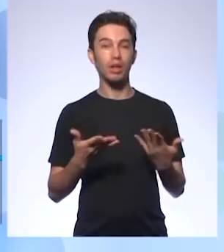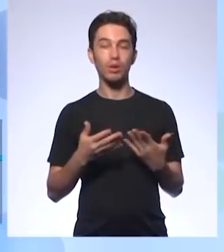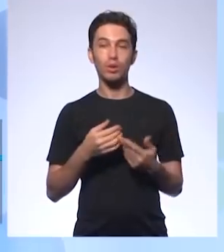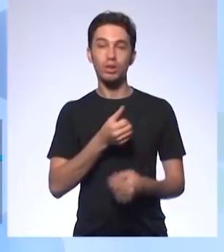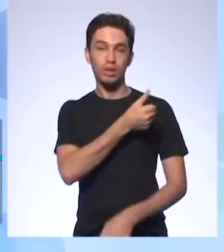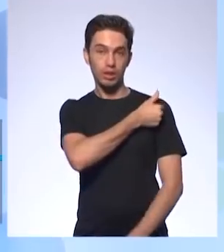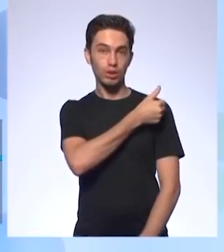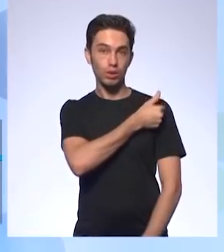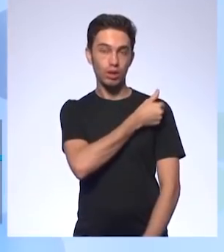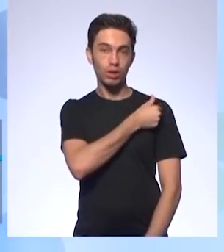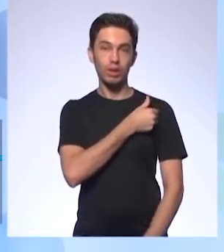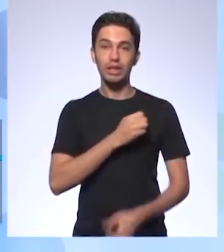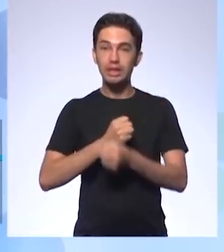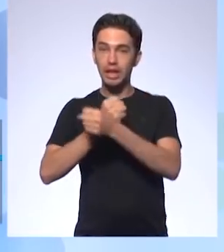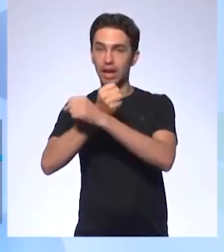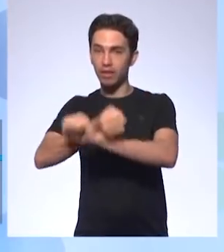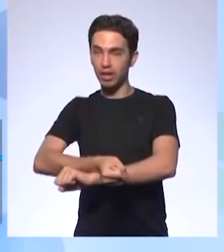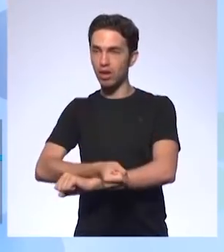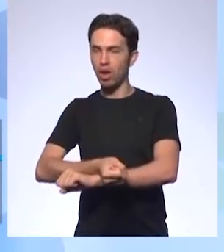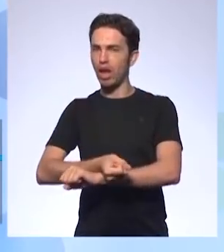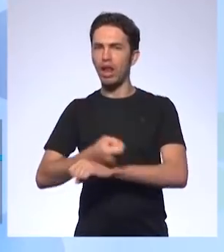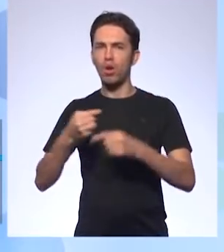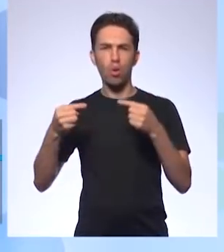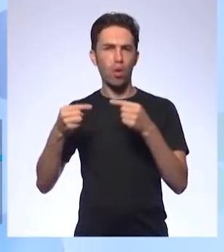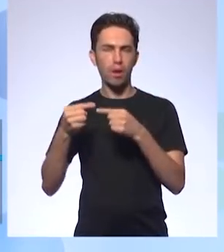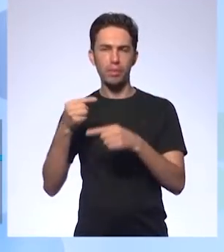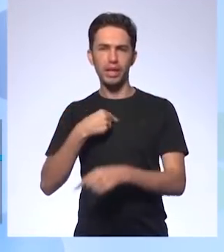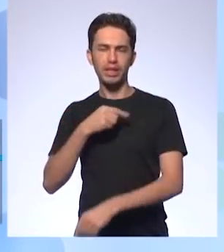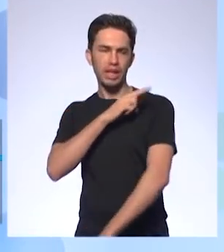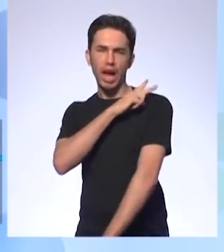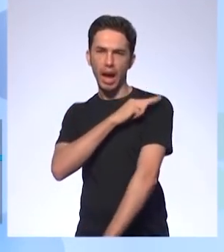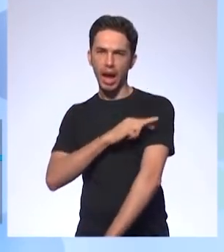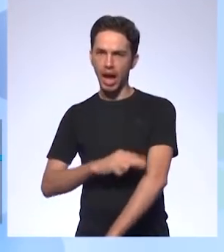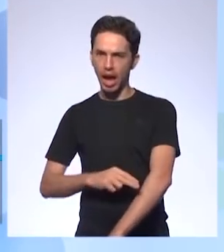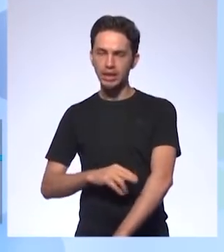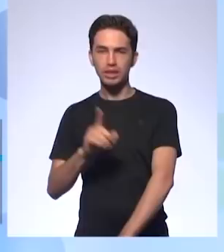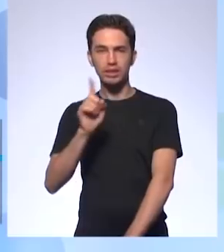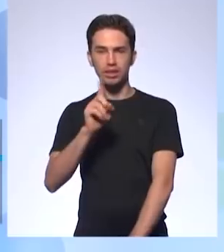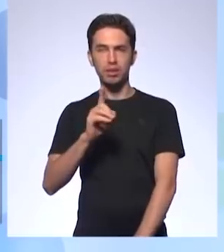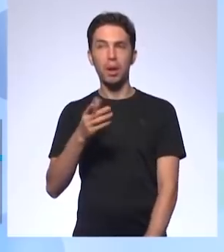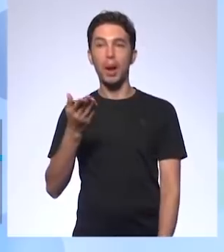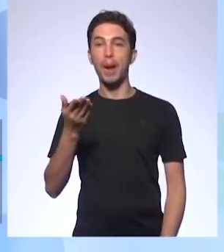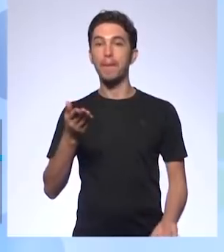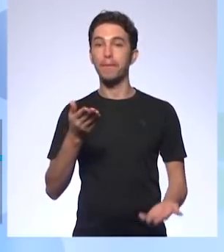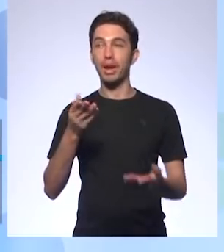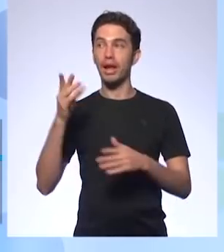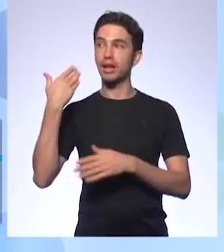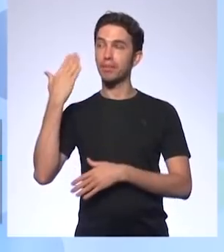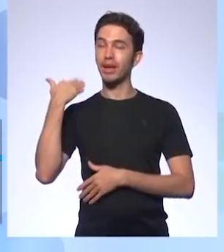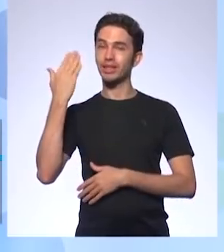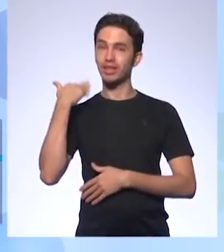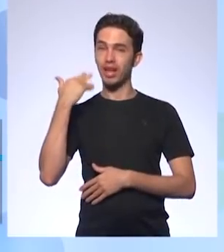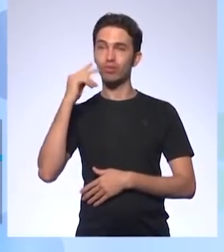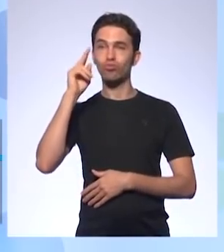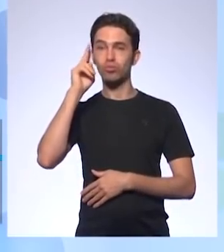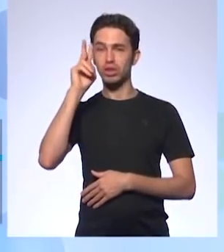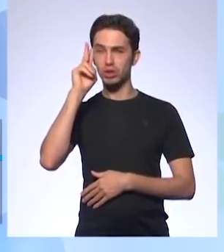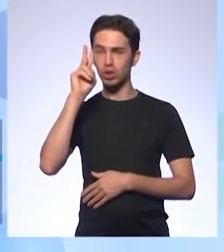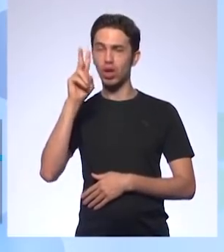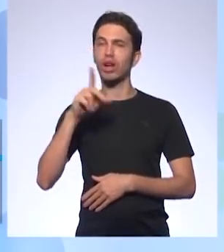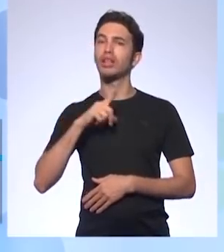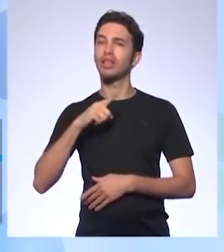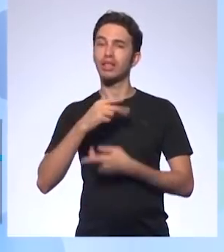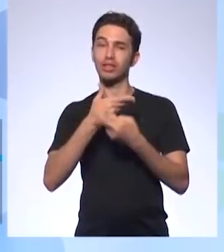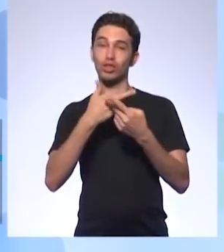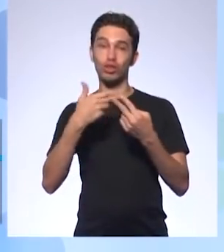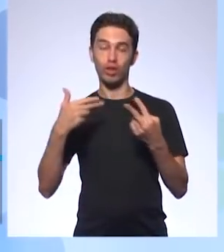6º ano, escravidão não tem relação com a cor da pele. Existiram, ao longo da história, aí, muitas populações